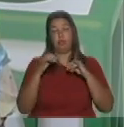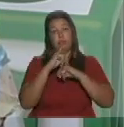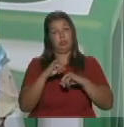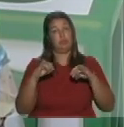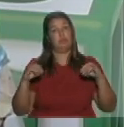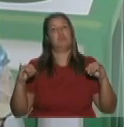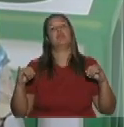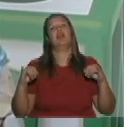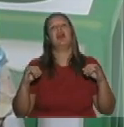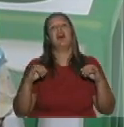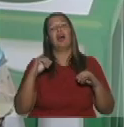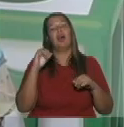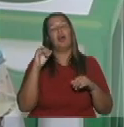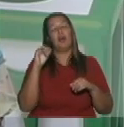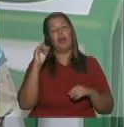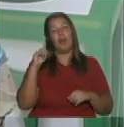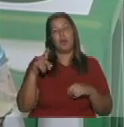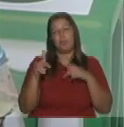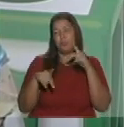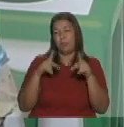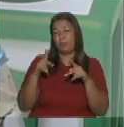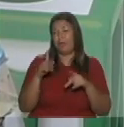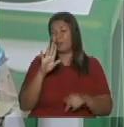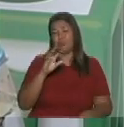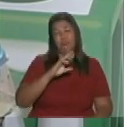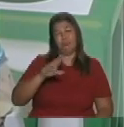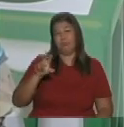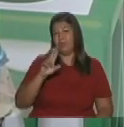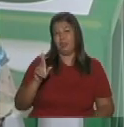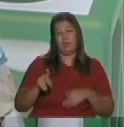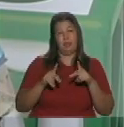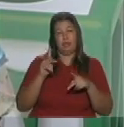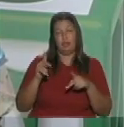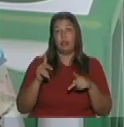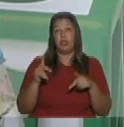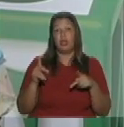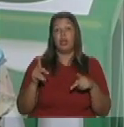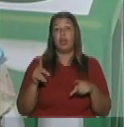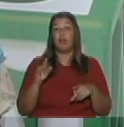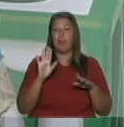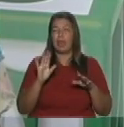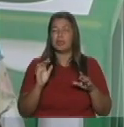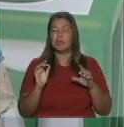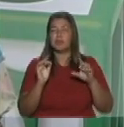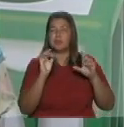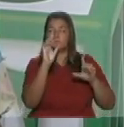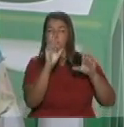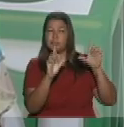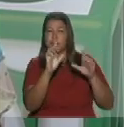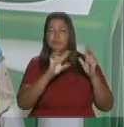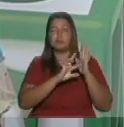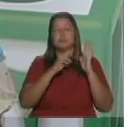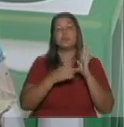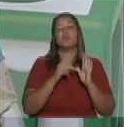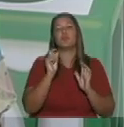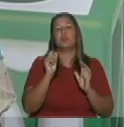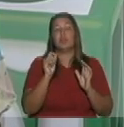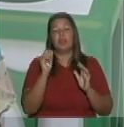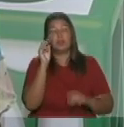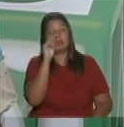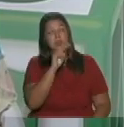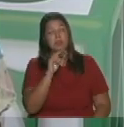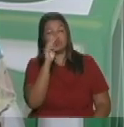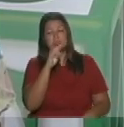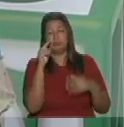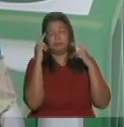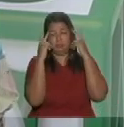quer passar uma coisa popular que não é popular, mas a figura que aparece é de um popular. né? Às vezes